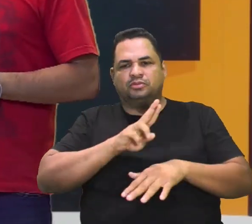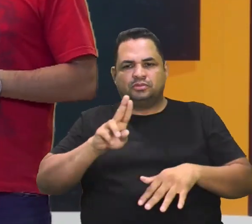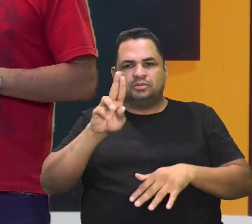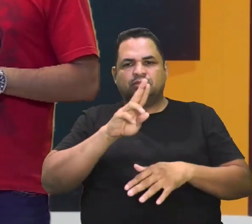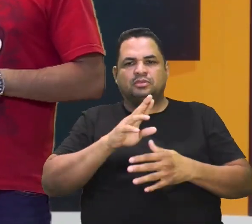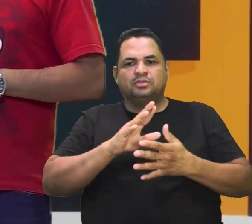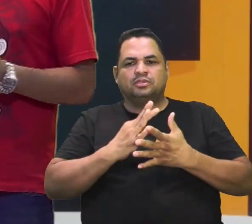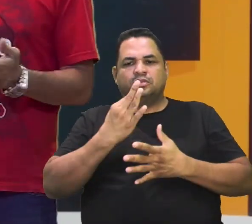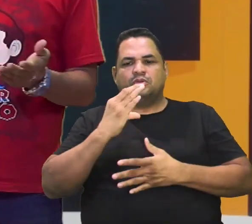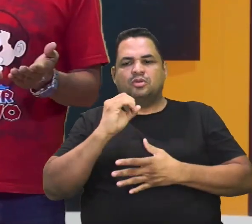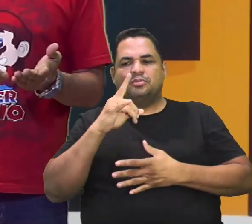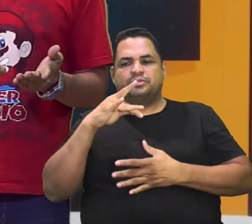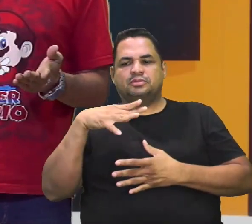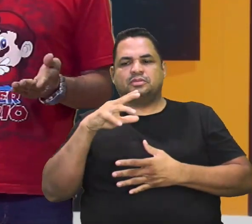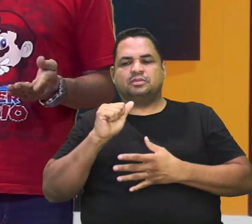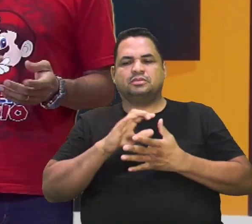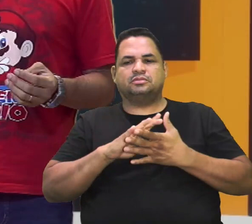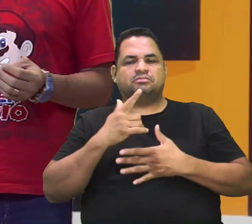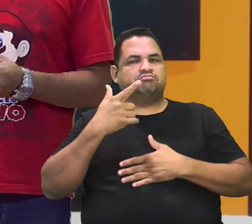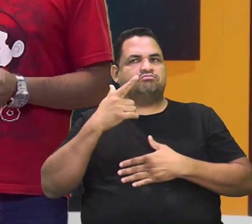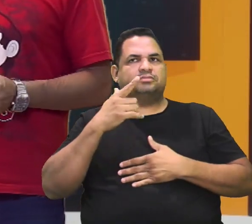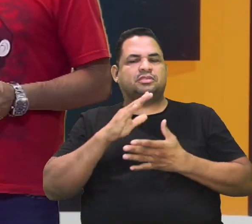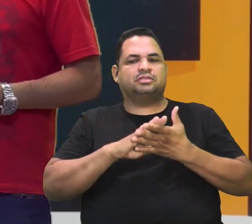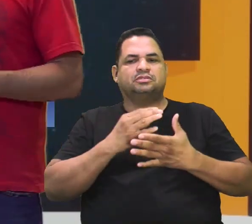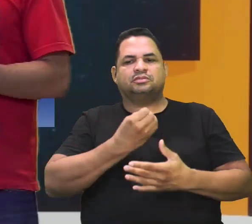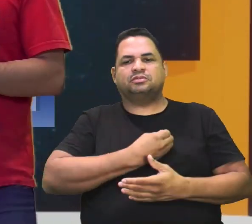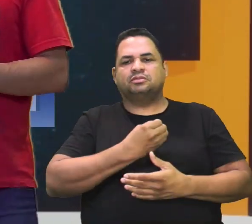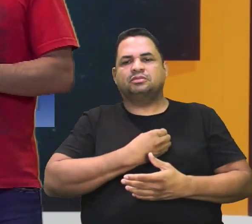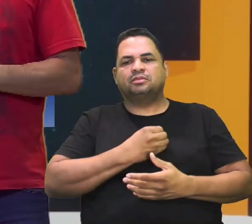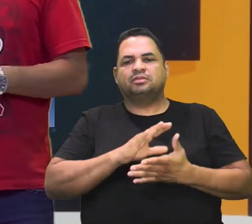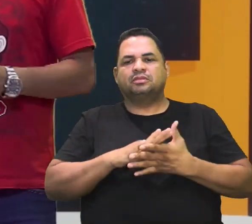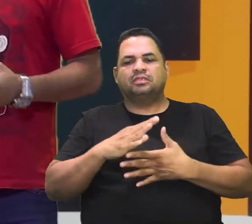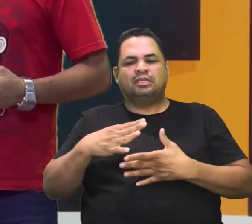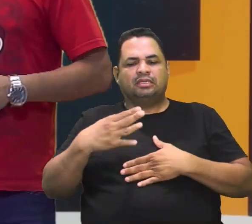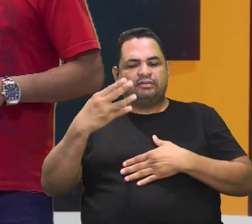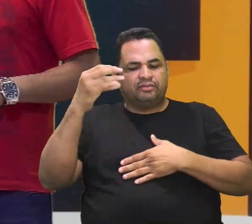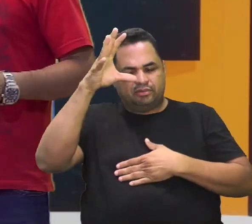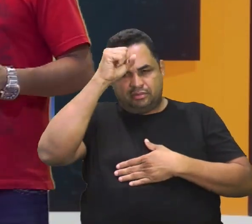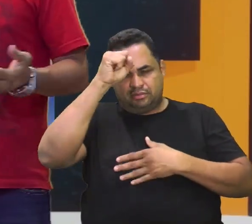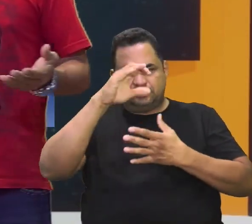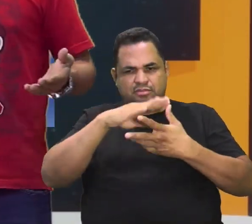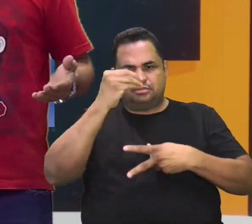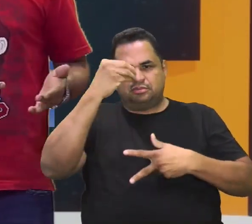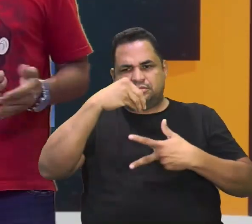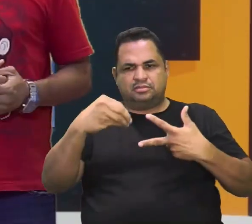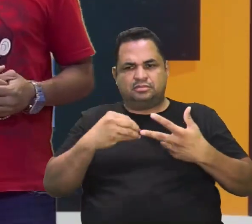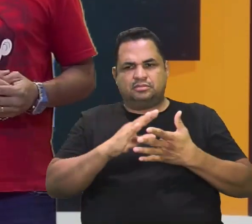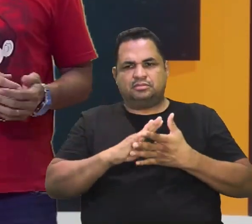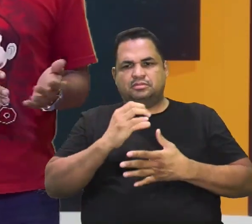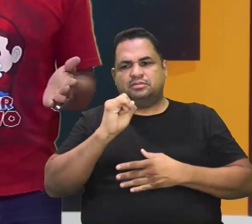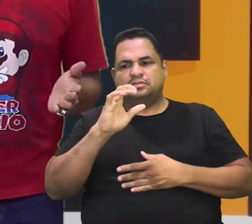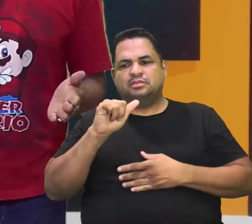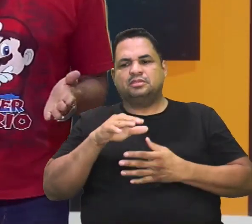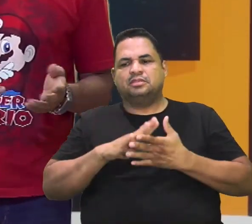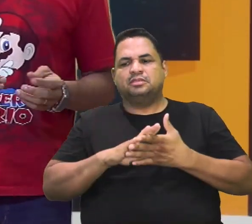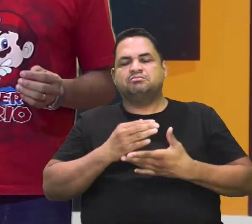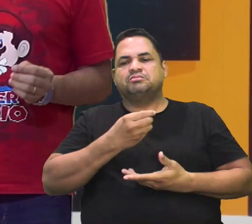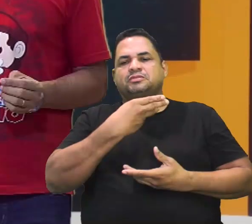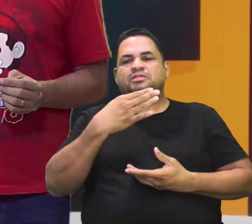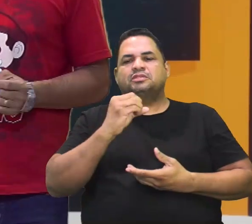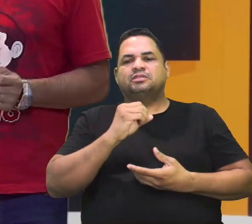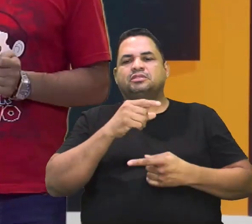de óptica, ele não dá esse valor. Então, às vezes, o aluno fala assim, mas eu vou decorar, e lá no Enem ele vai me falar que o seno de 30 é